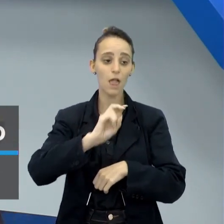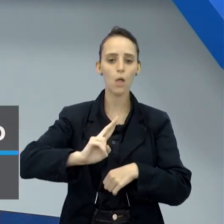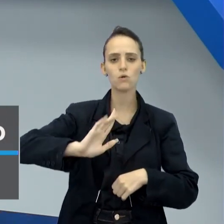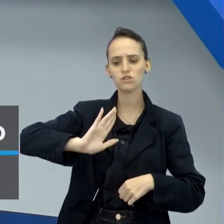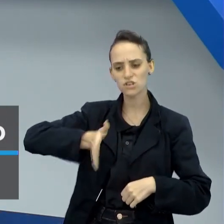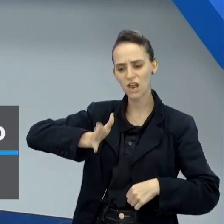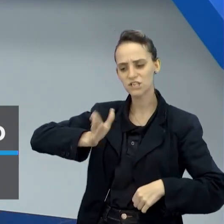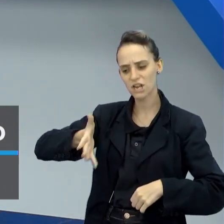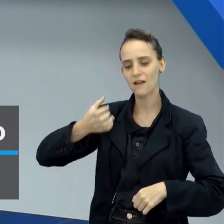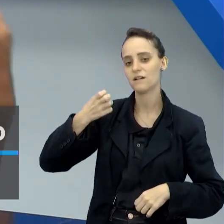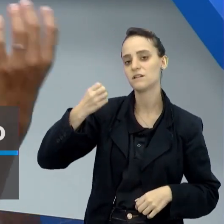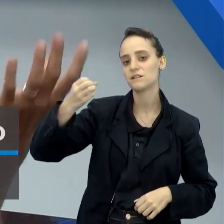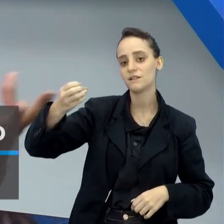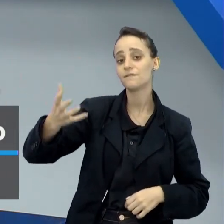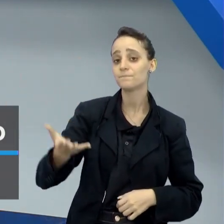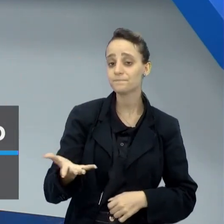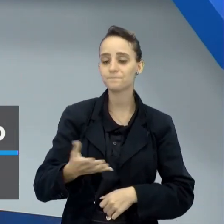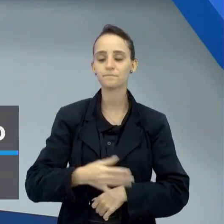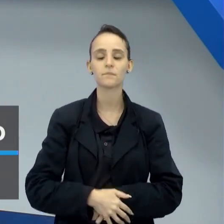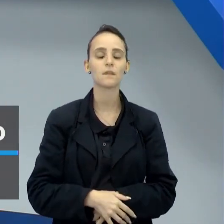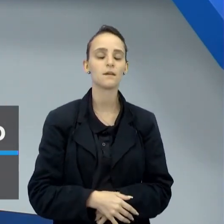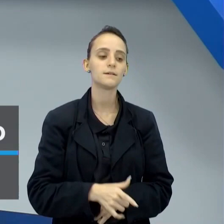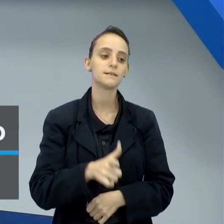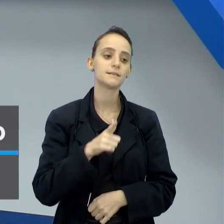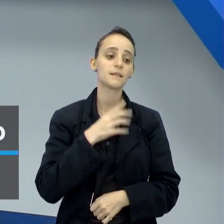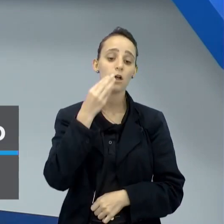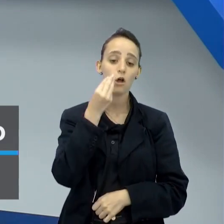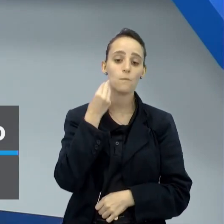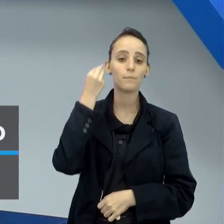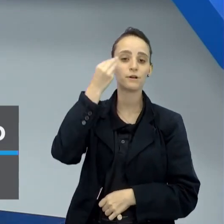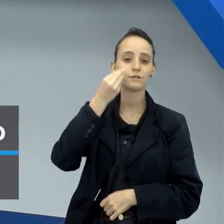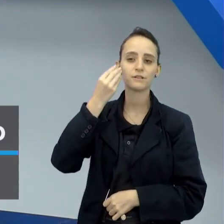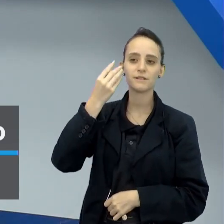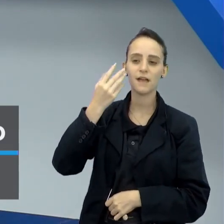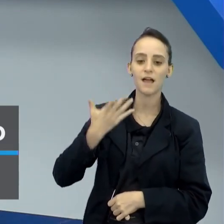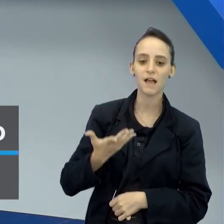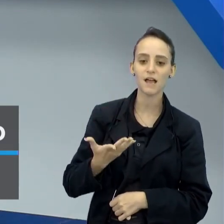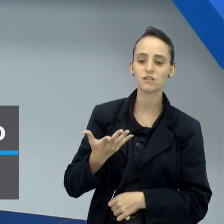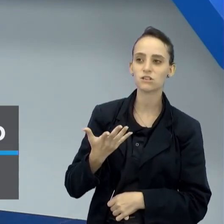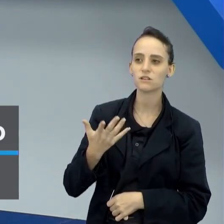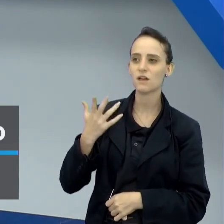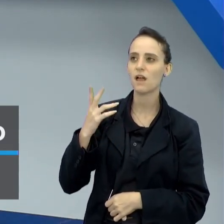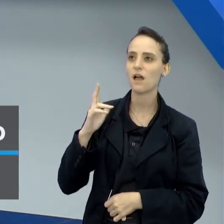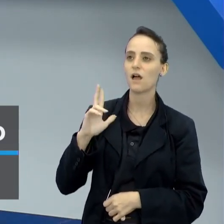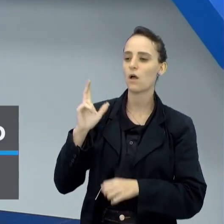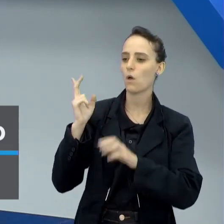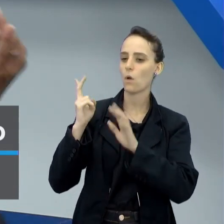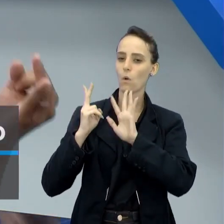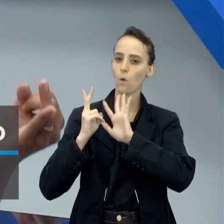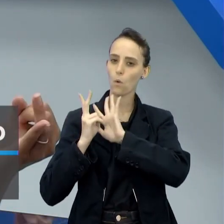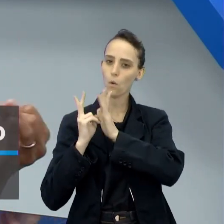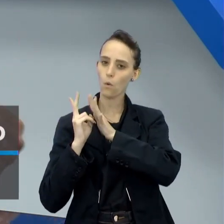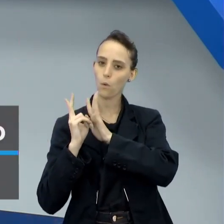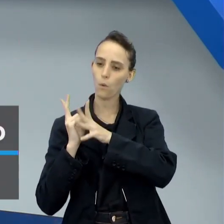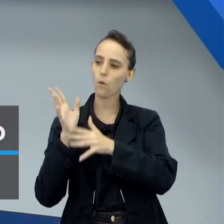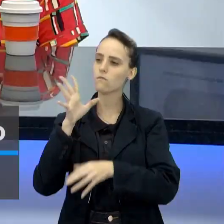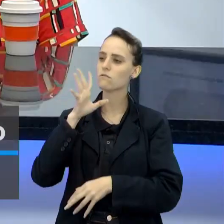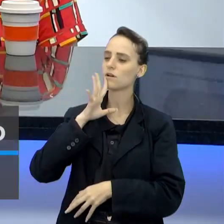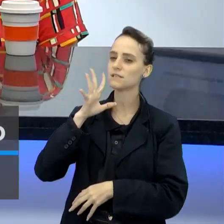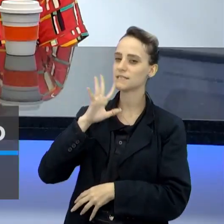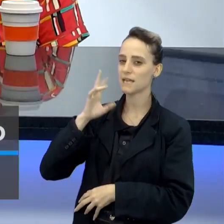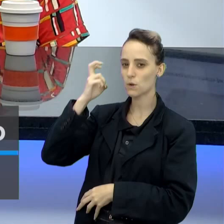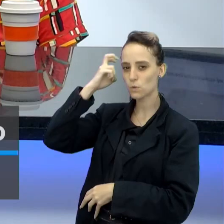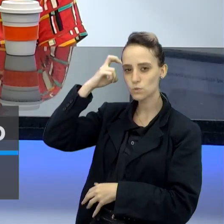fizemos, né? Nós temos a oportunidade de conhecer a cultura indiana, mexicana, né? Tem